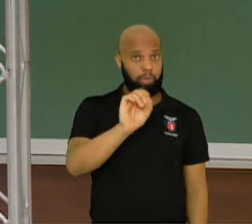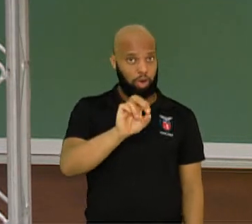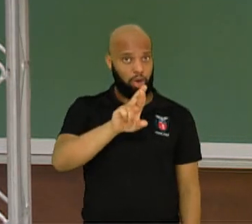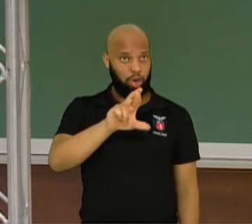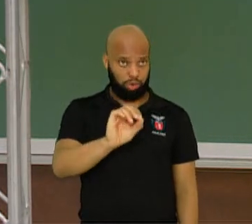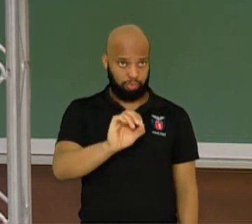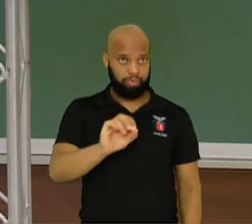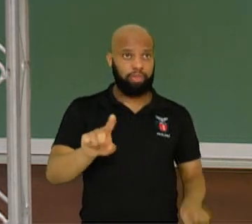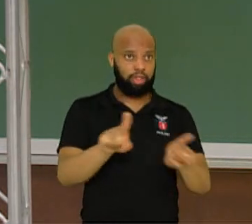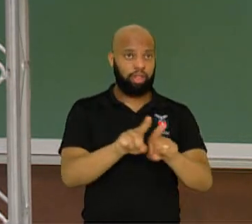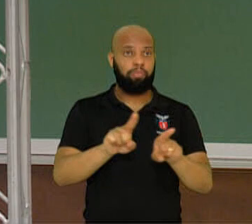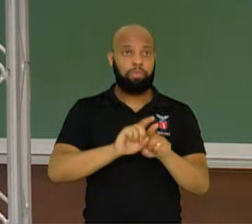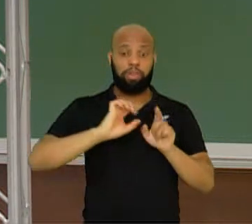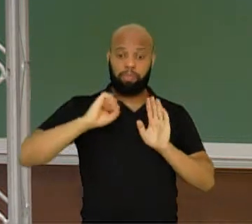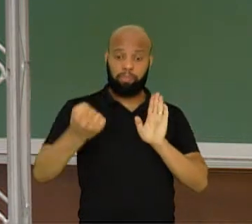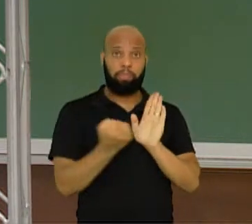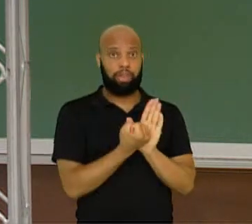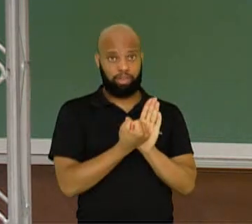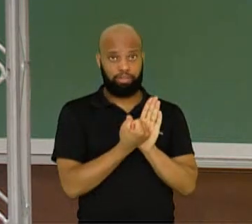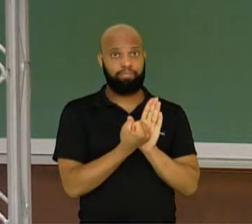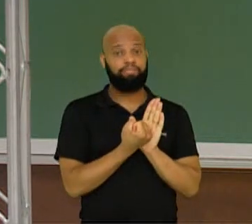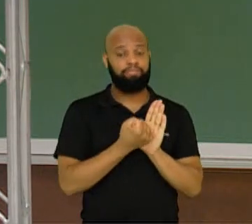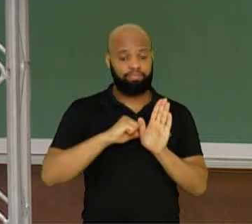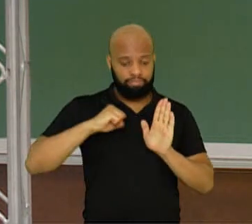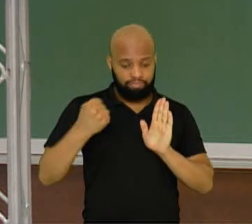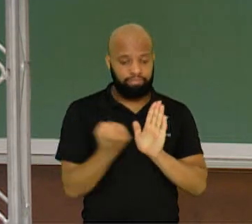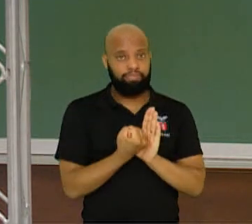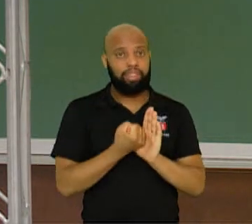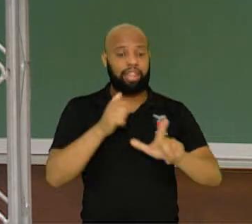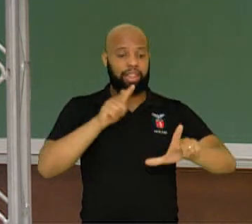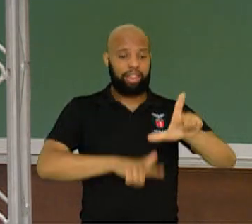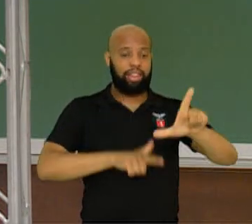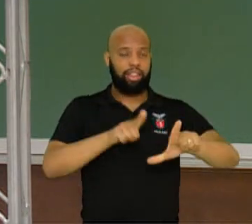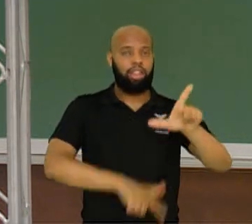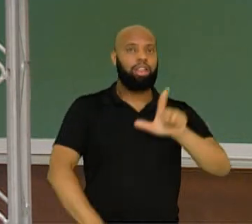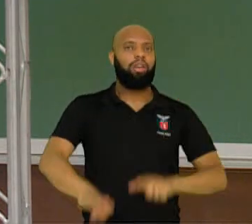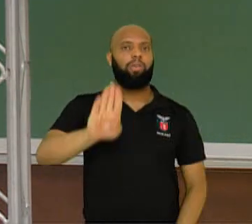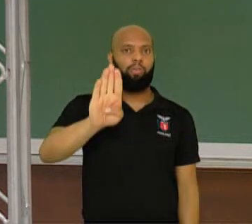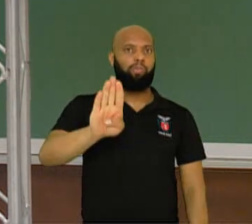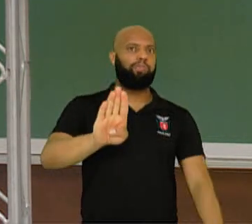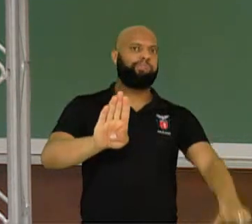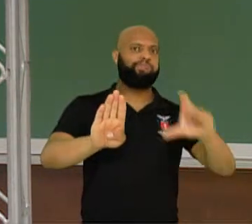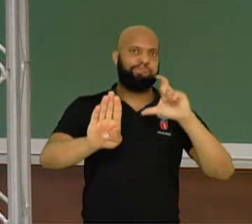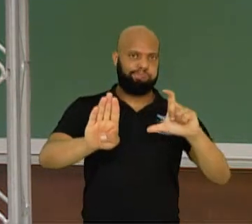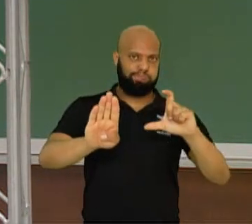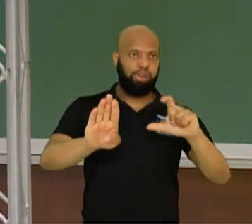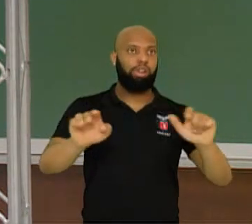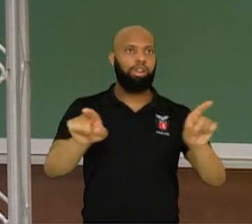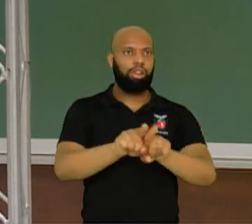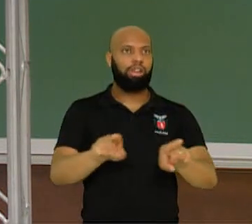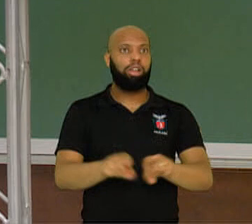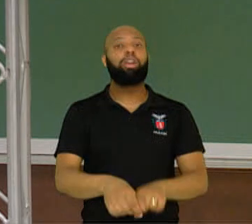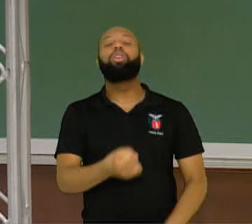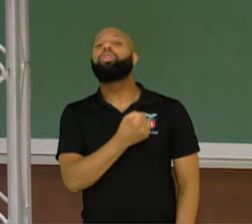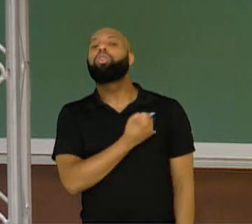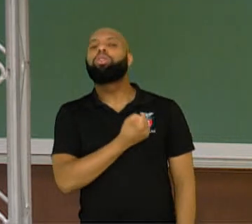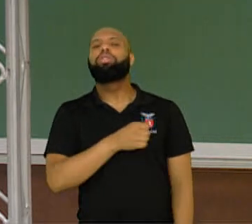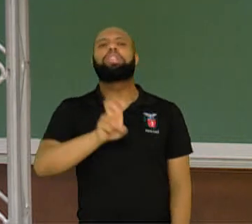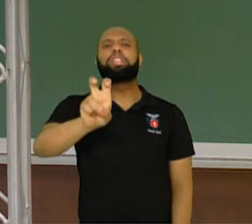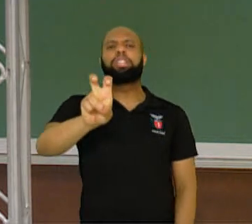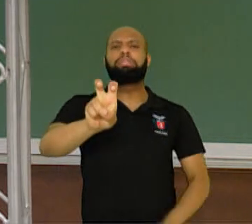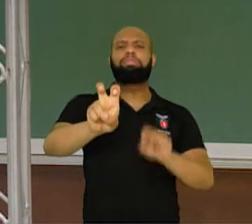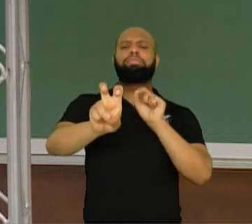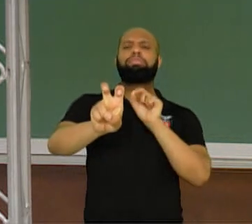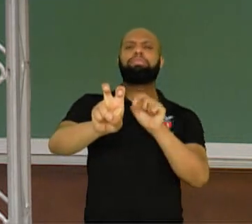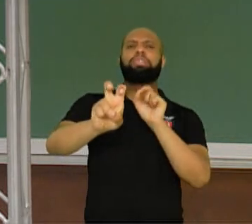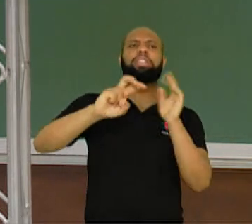boro, o seu símbolo, que nesse caso é a letra B maiúscula, e o número 5. O número